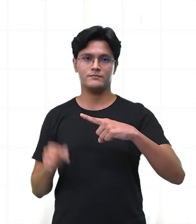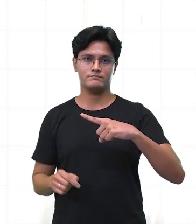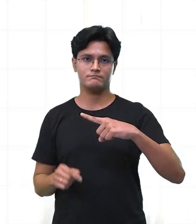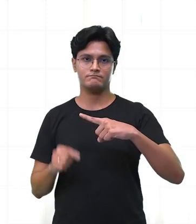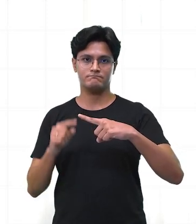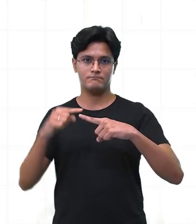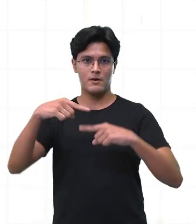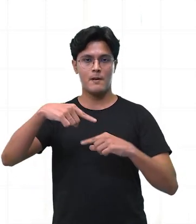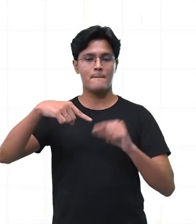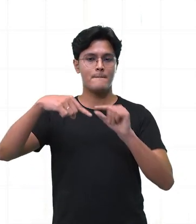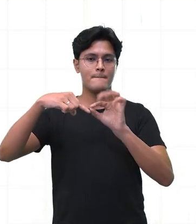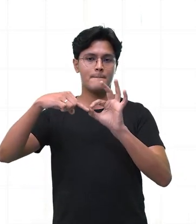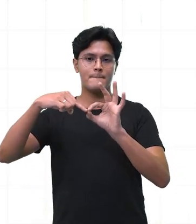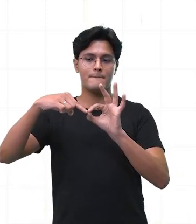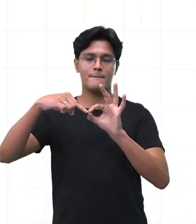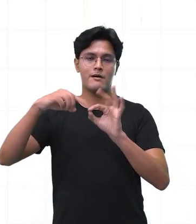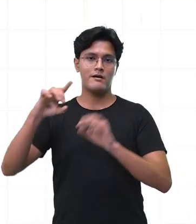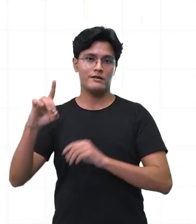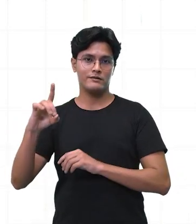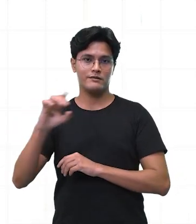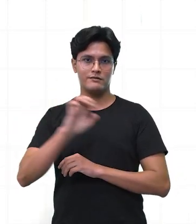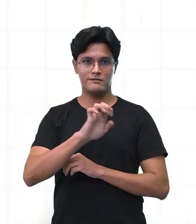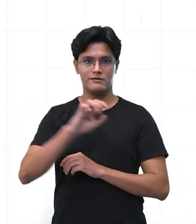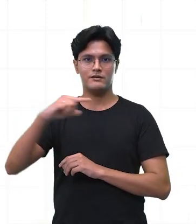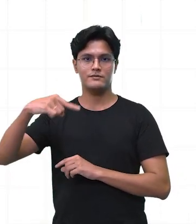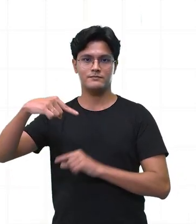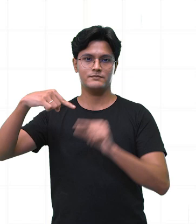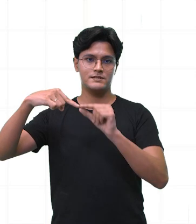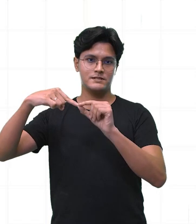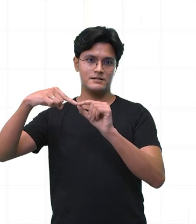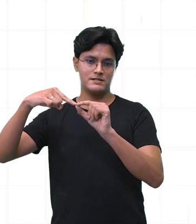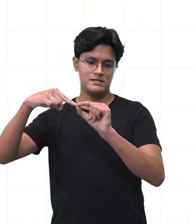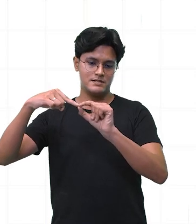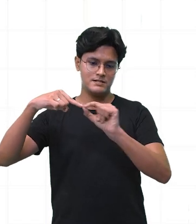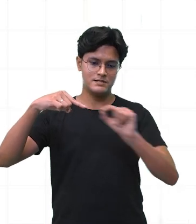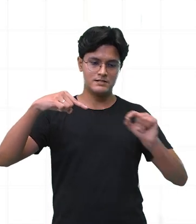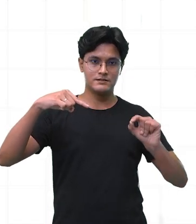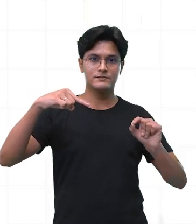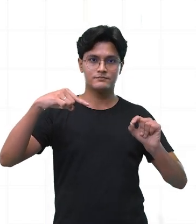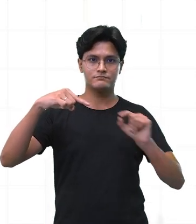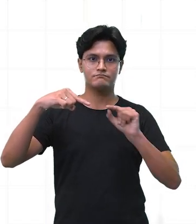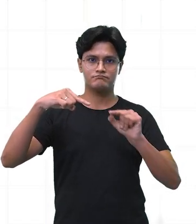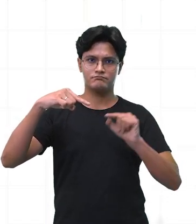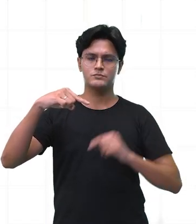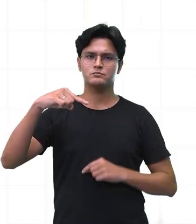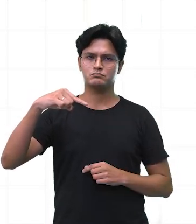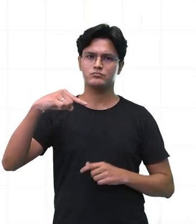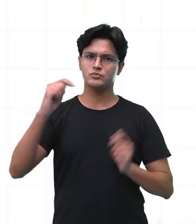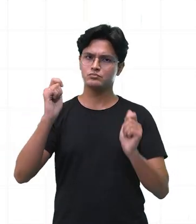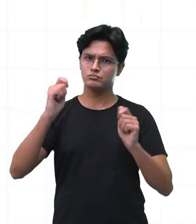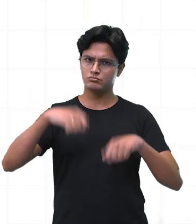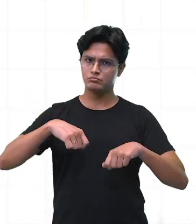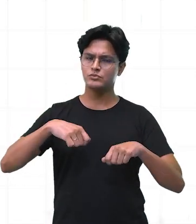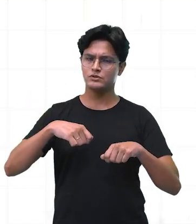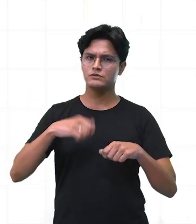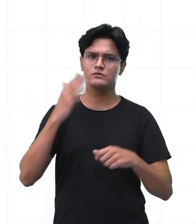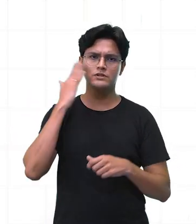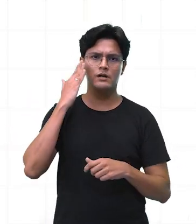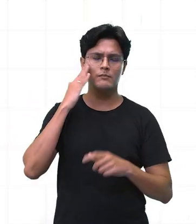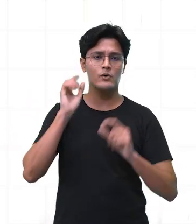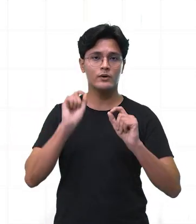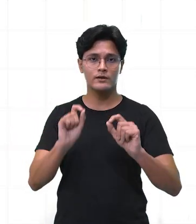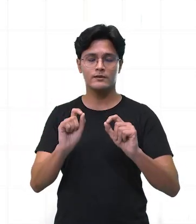esse lado, esse segmento ED, tá? Quando eu fizer isso, eu já tenho condições de analisar